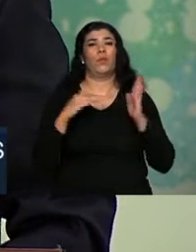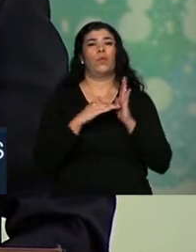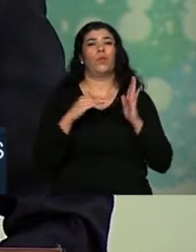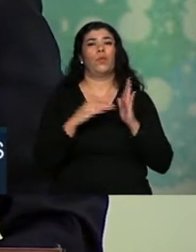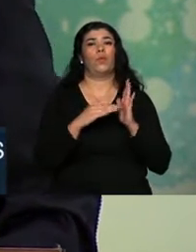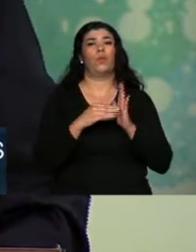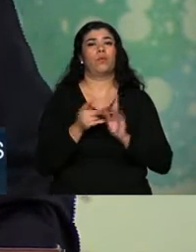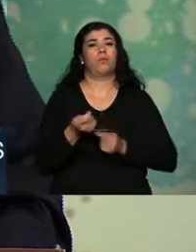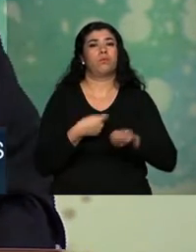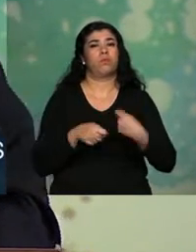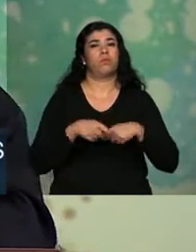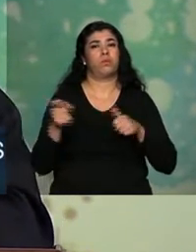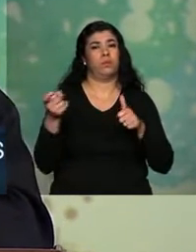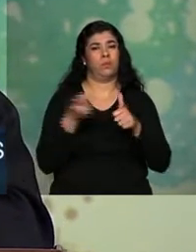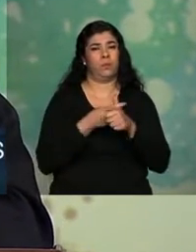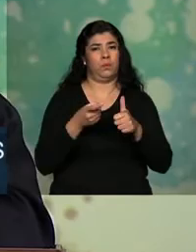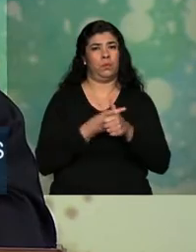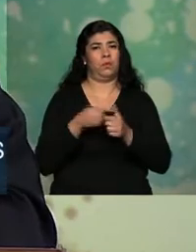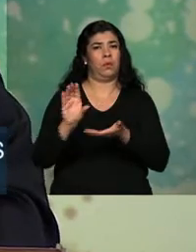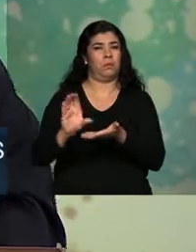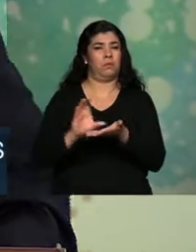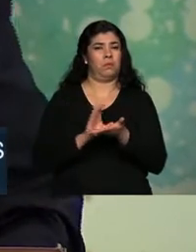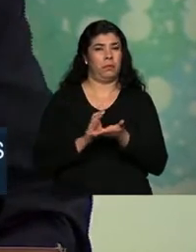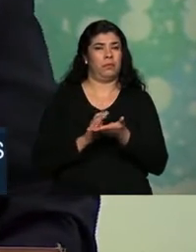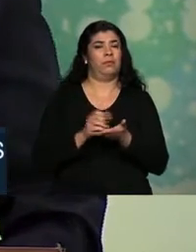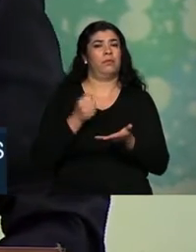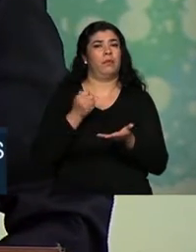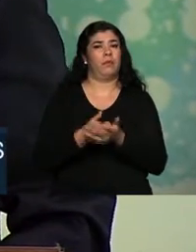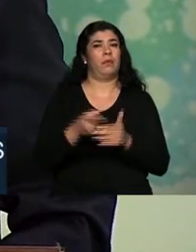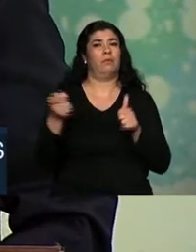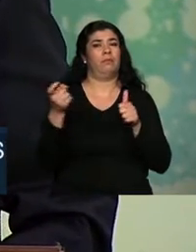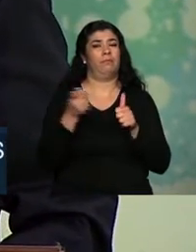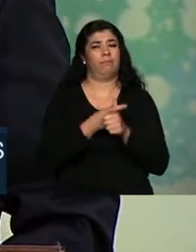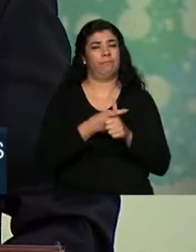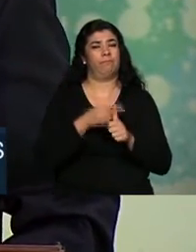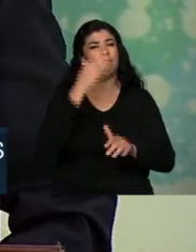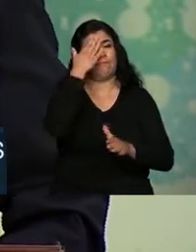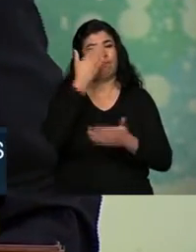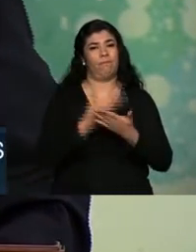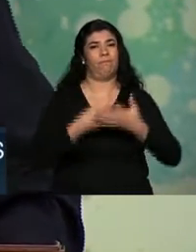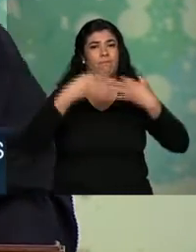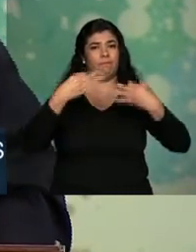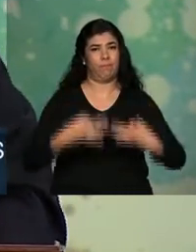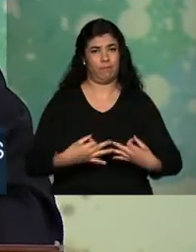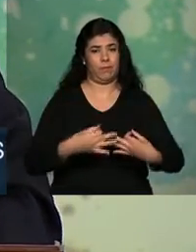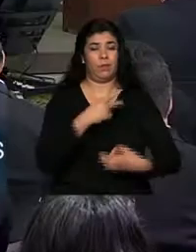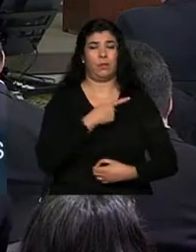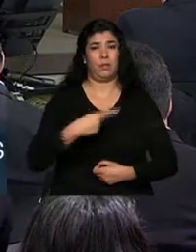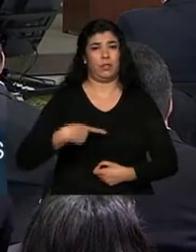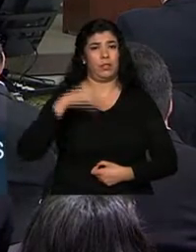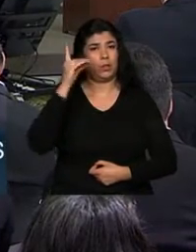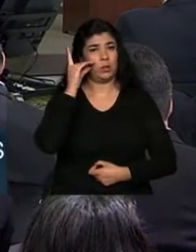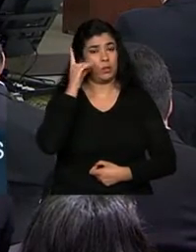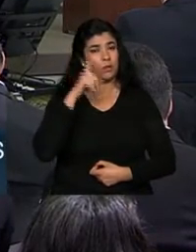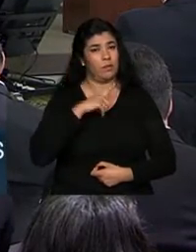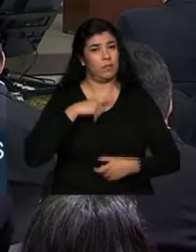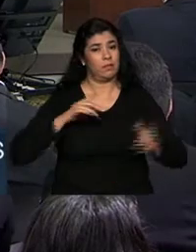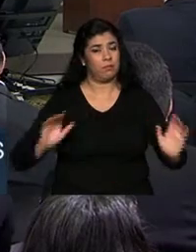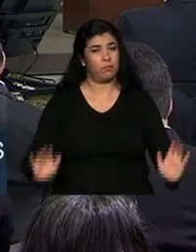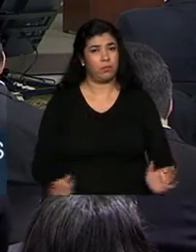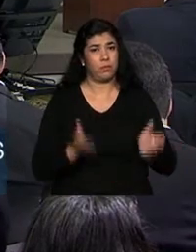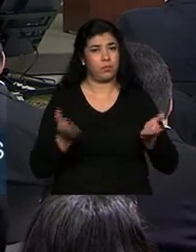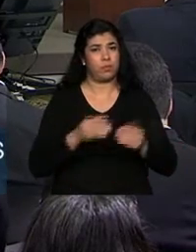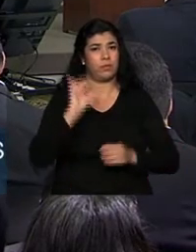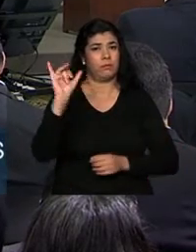a redução dos tributos do MEI. Tenho certeza, presidenta Dilma, que o seu incentivo foi decisivo